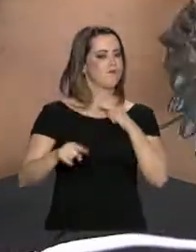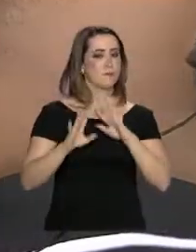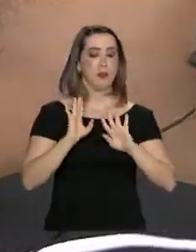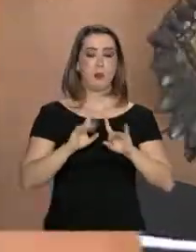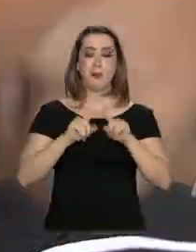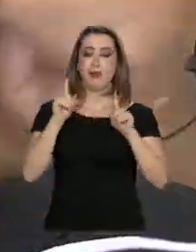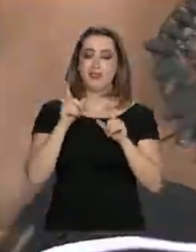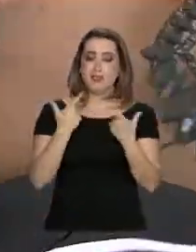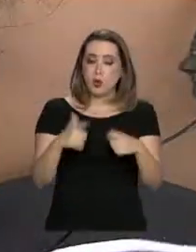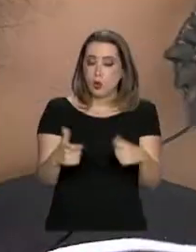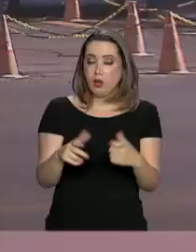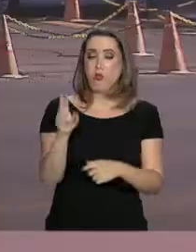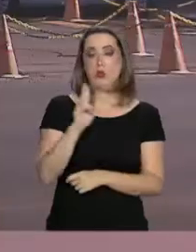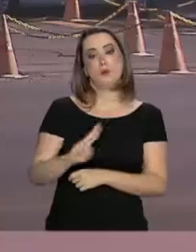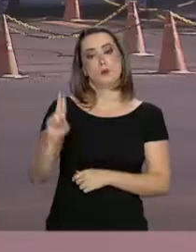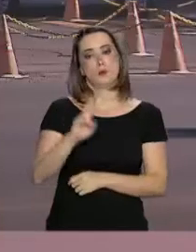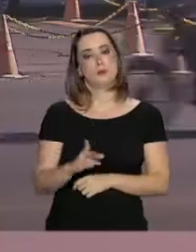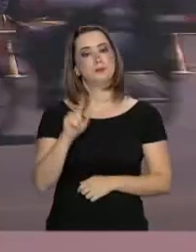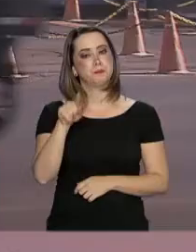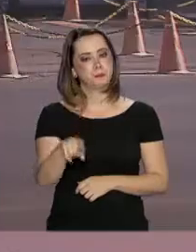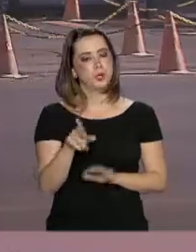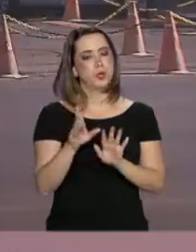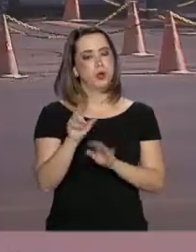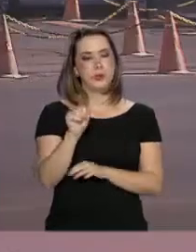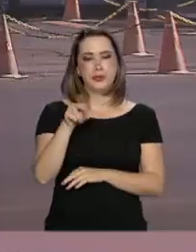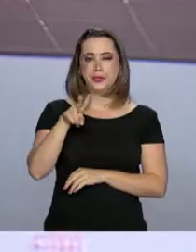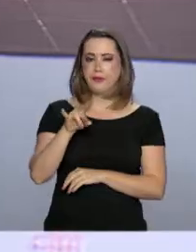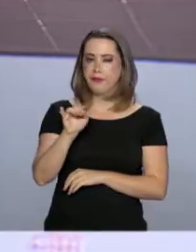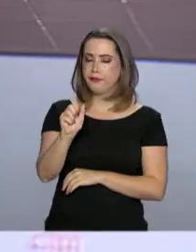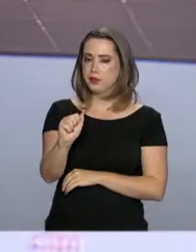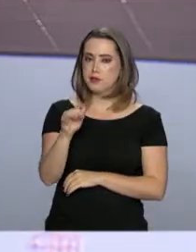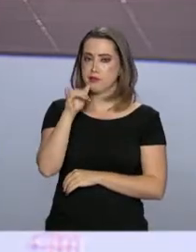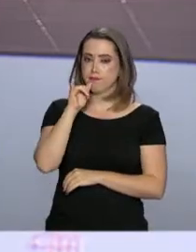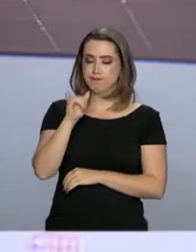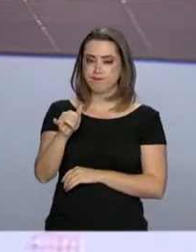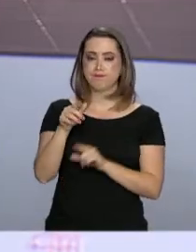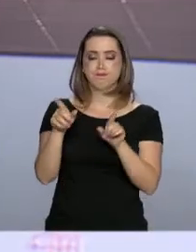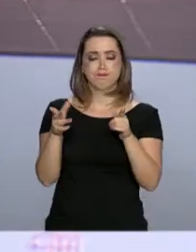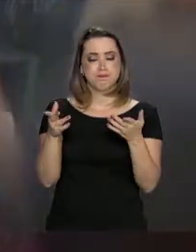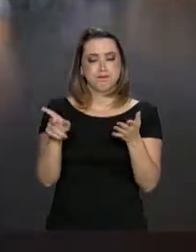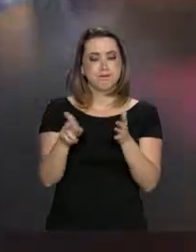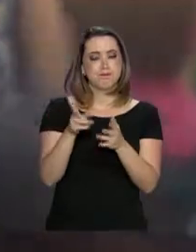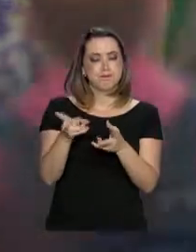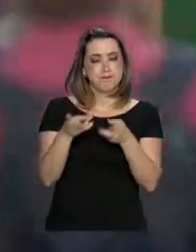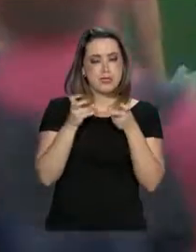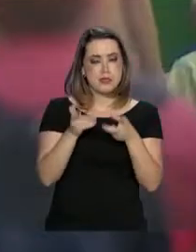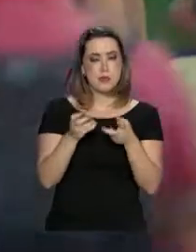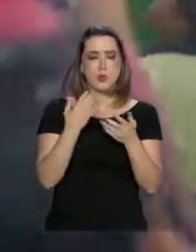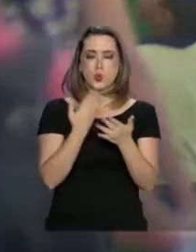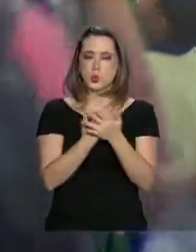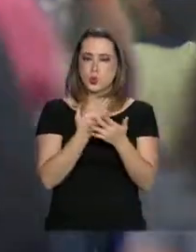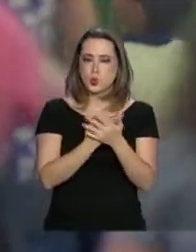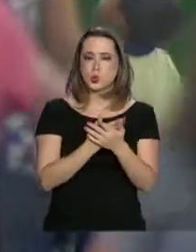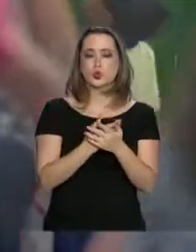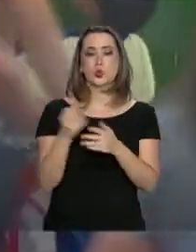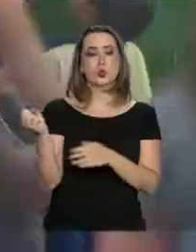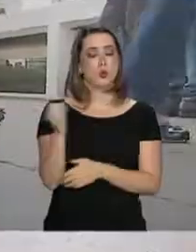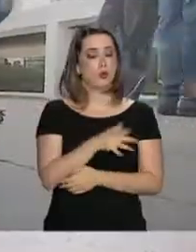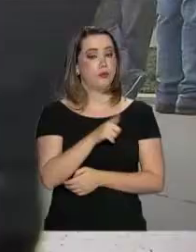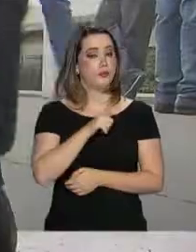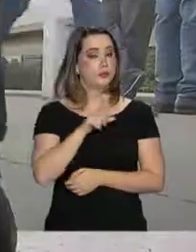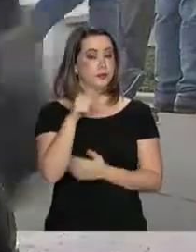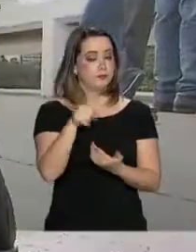salões de beleza do país é o que a agência nacional de vigilância sanitária anvisa constatou em um estudo inédito